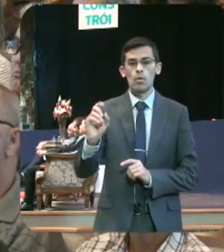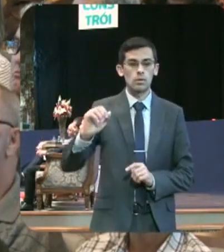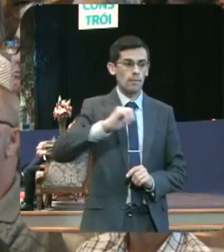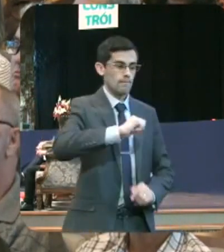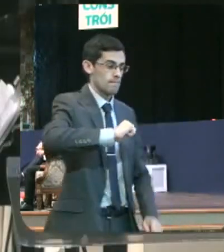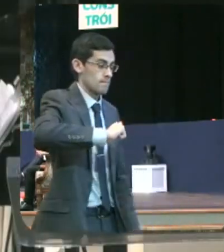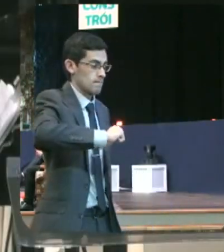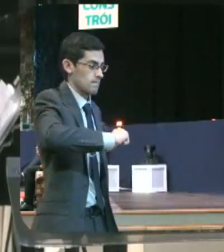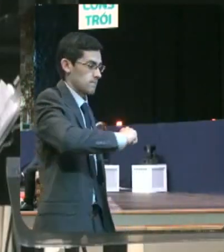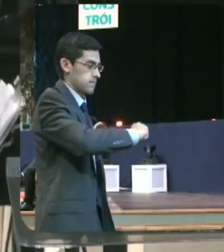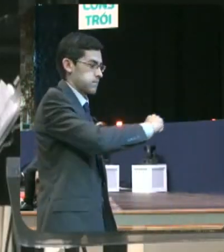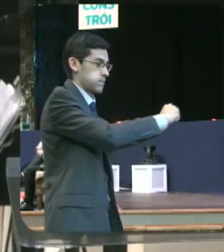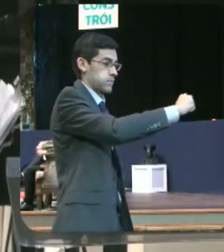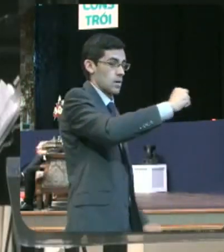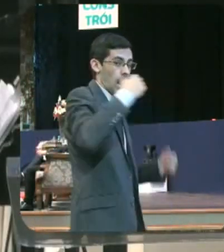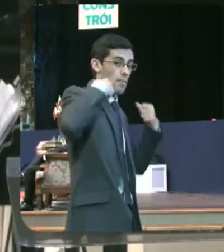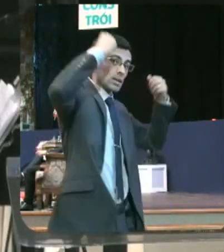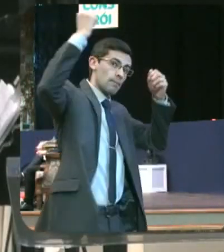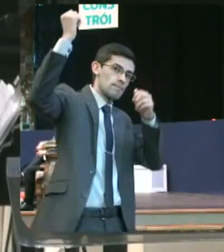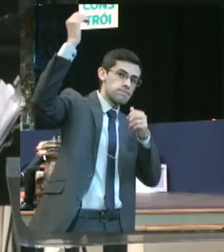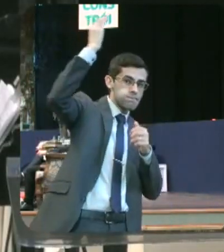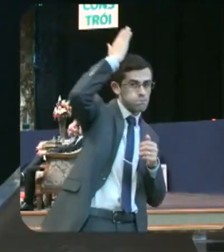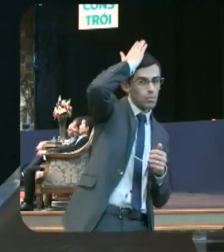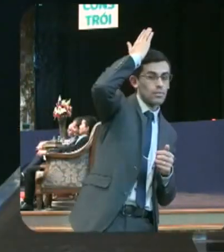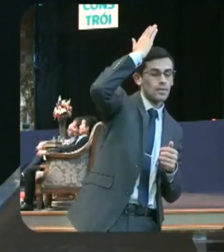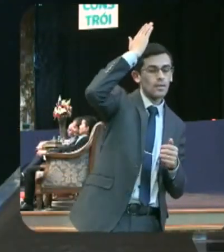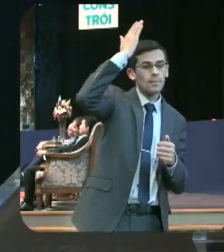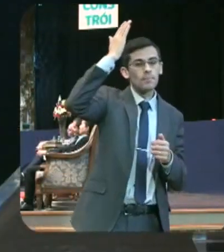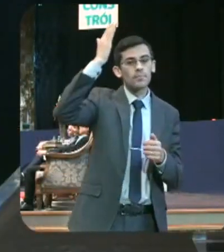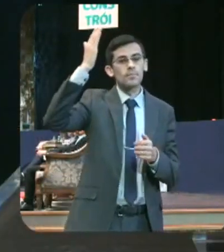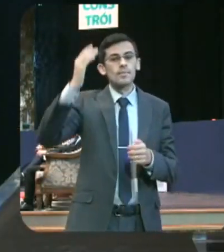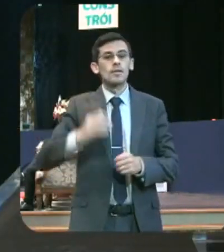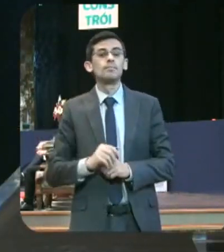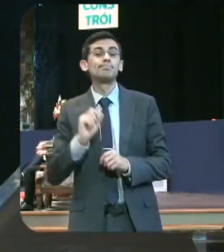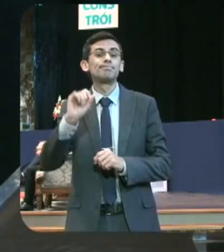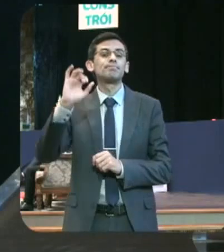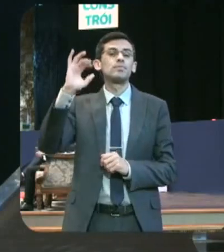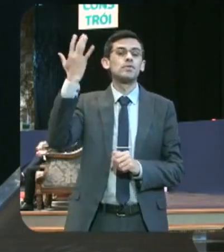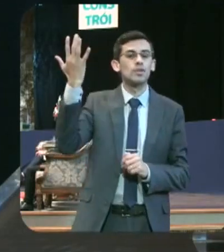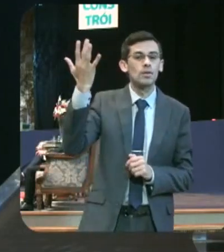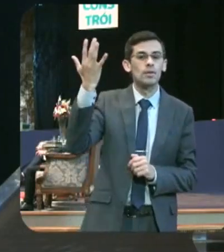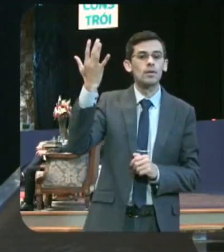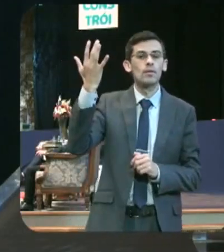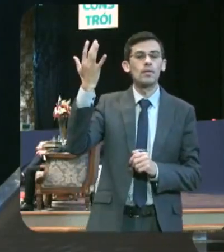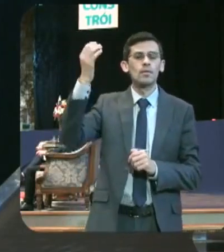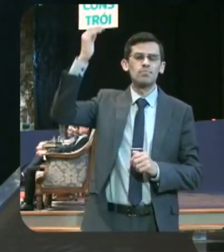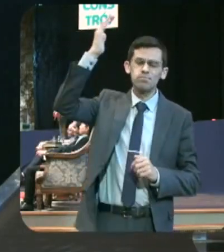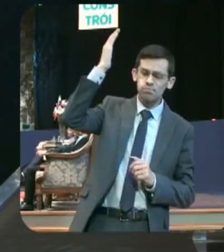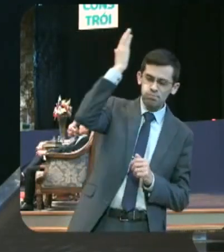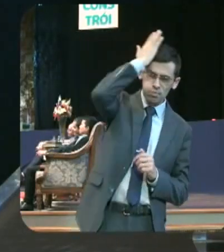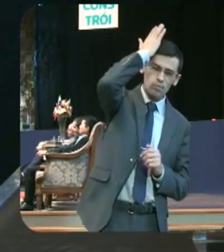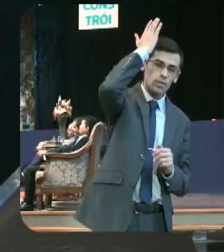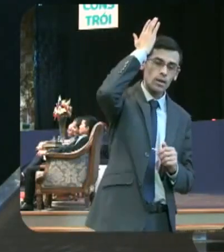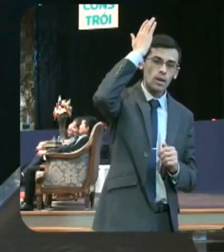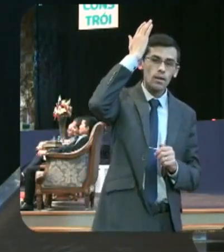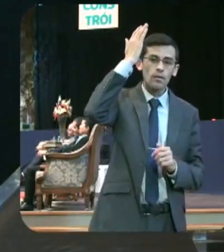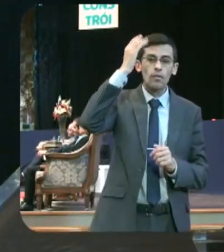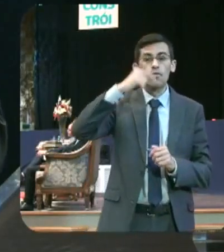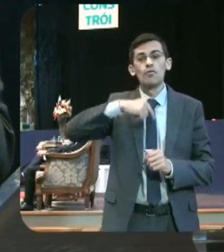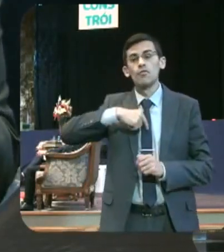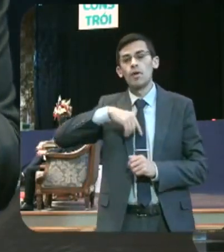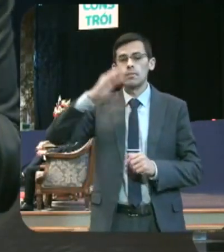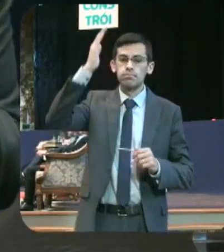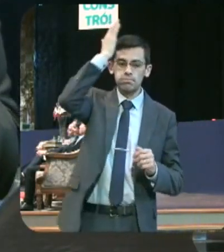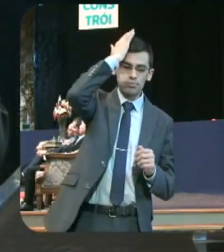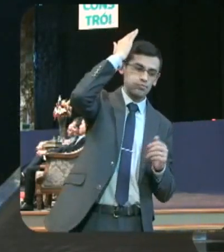ele abre a porta, aquela mala pesada vem direto na cabeça dele, e ele com aquela pancada aqui, ele vai direto